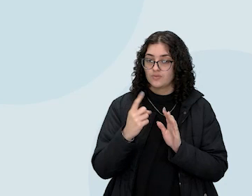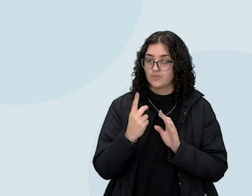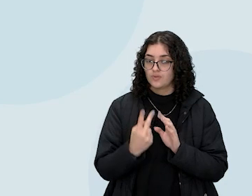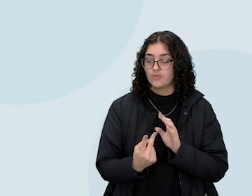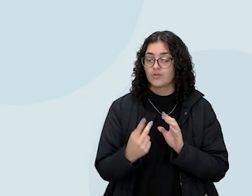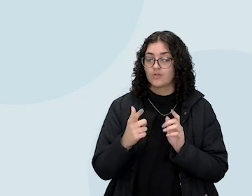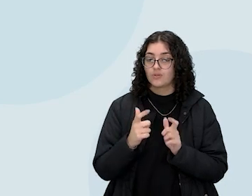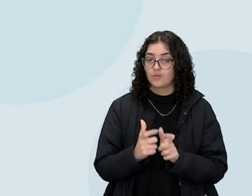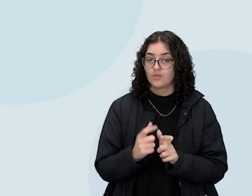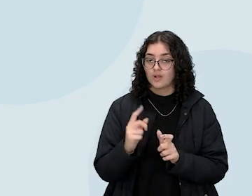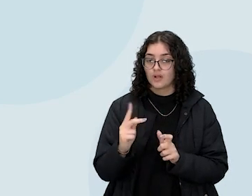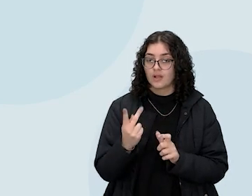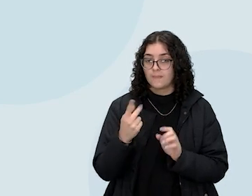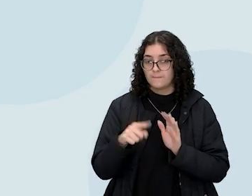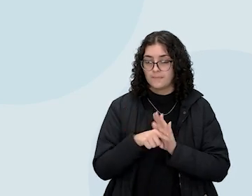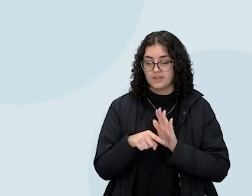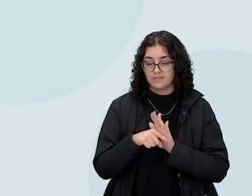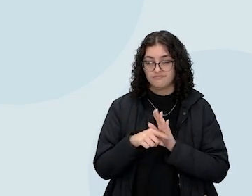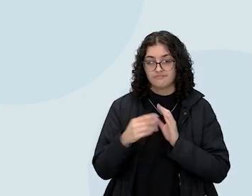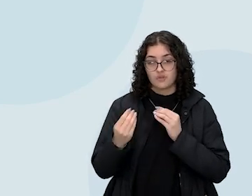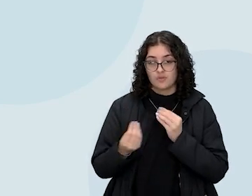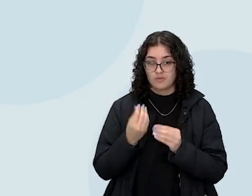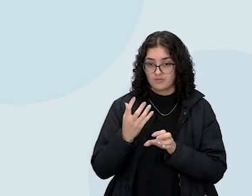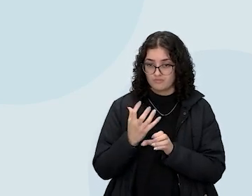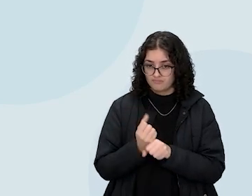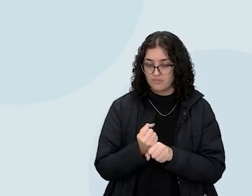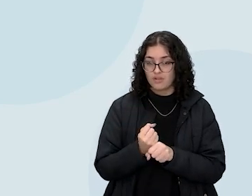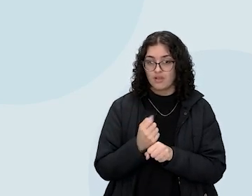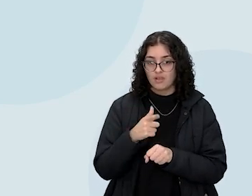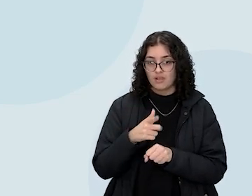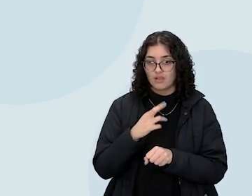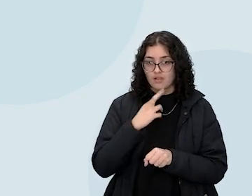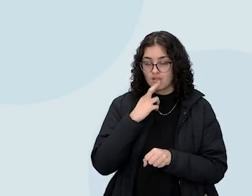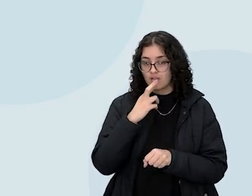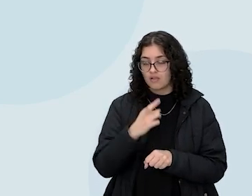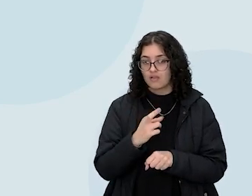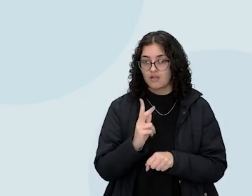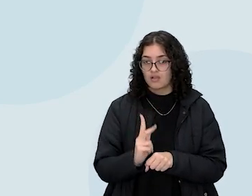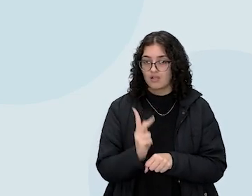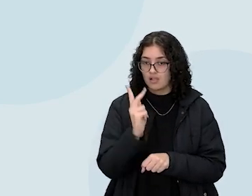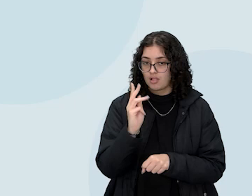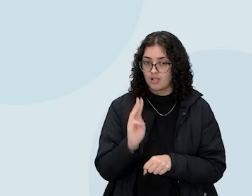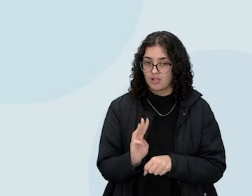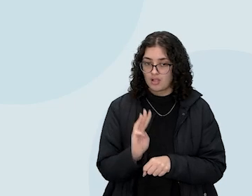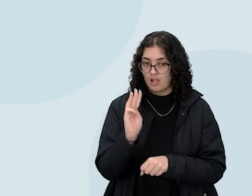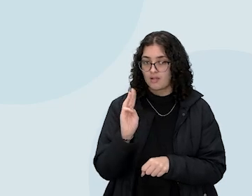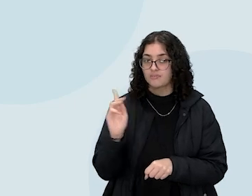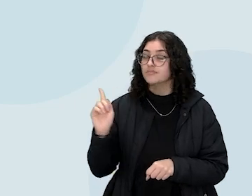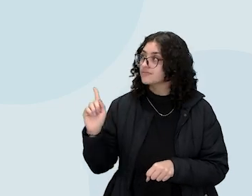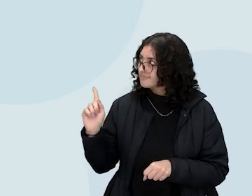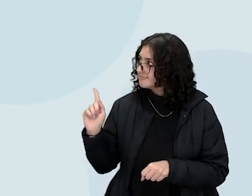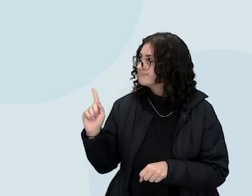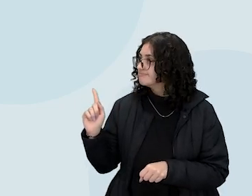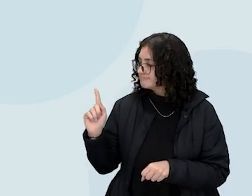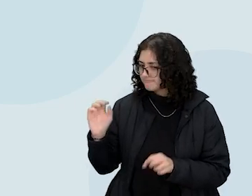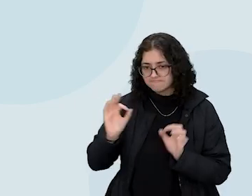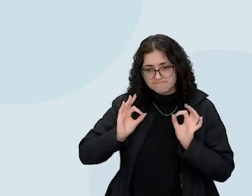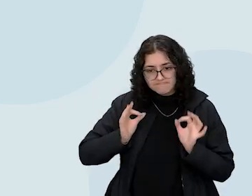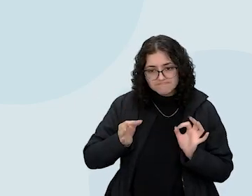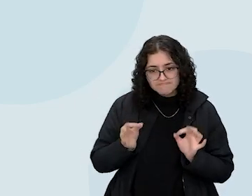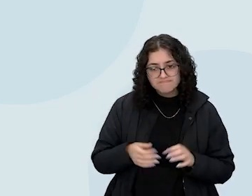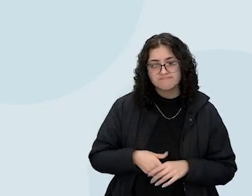no lugar do OH-. Quando você faz essa conta, você vai chegar no valor de KW de 1 vezes 10 a menos 14, tá